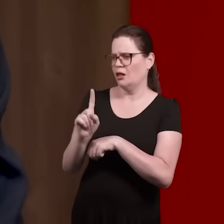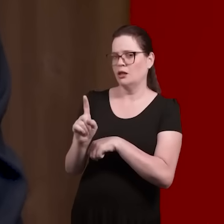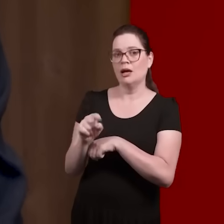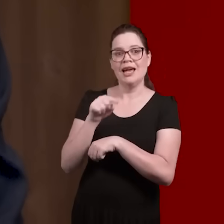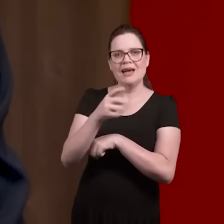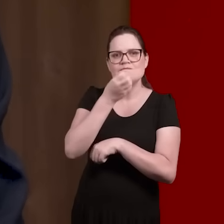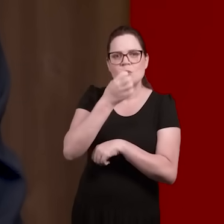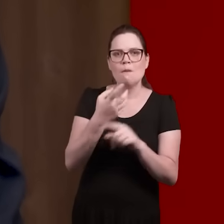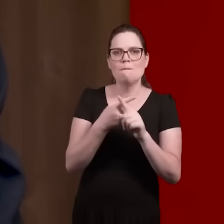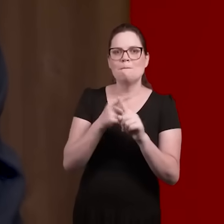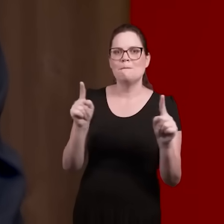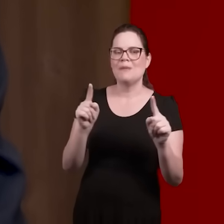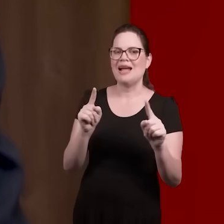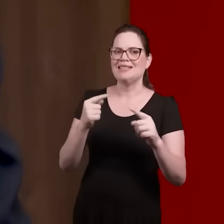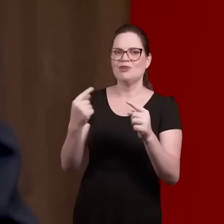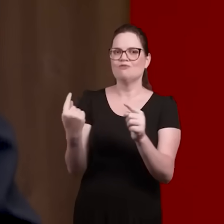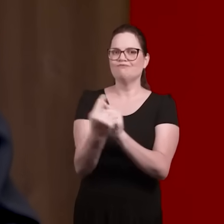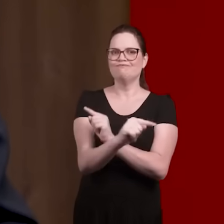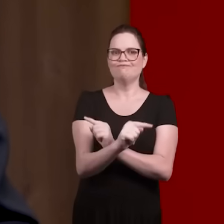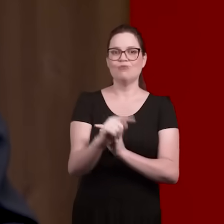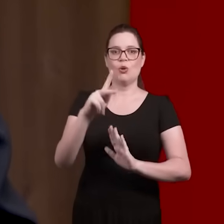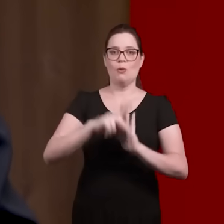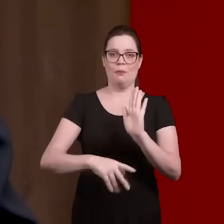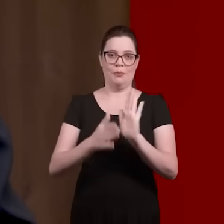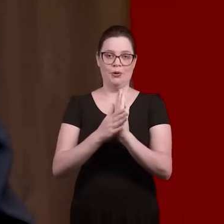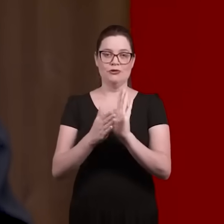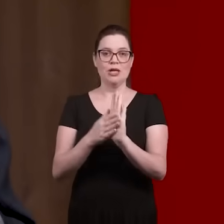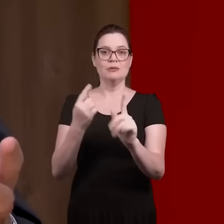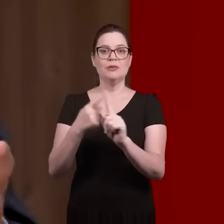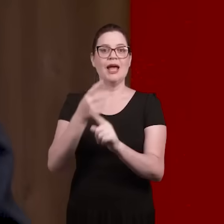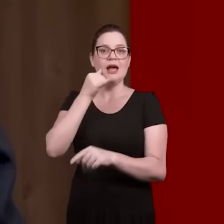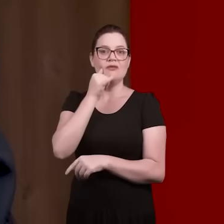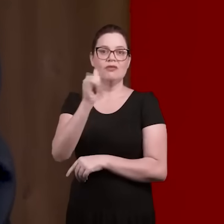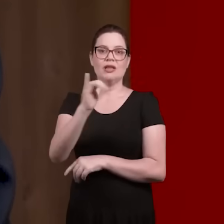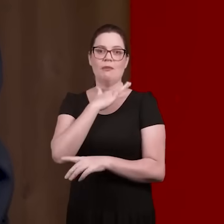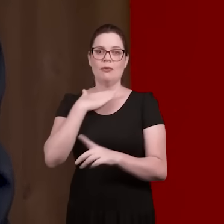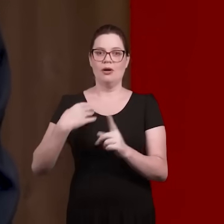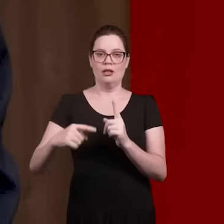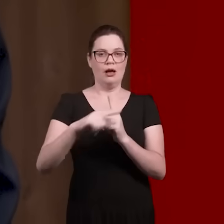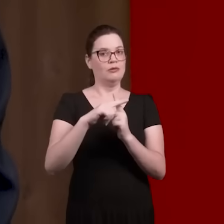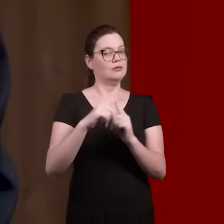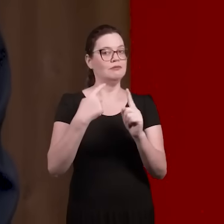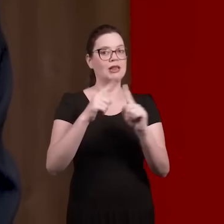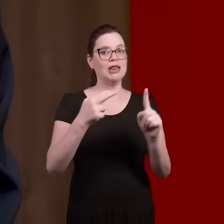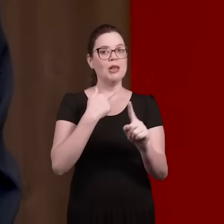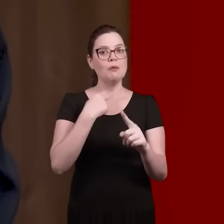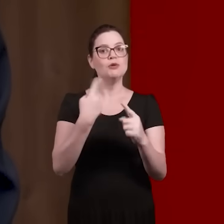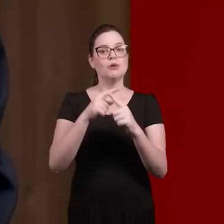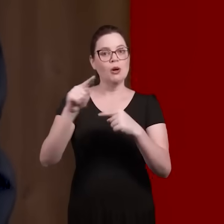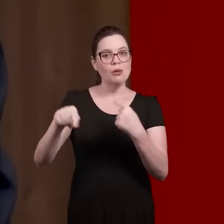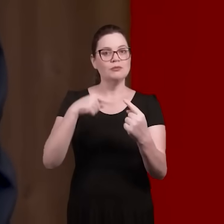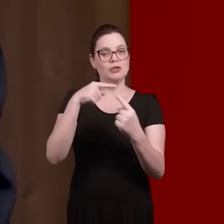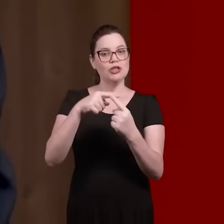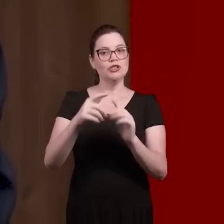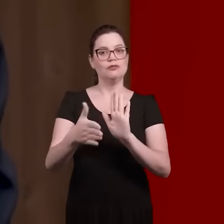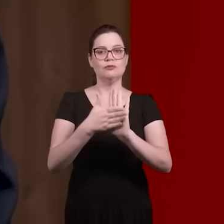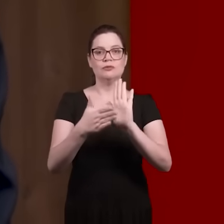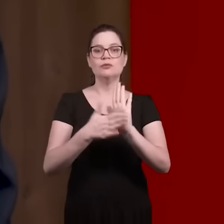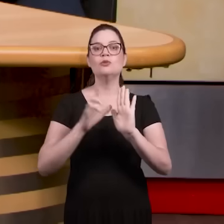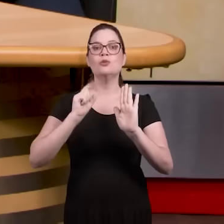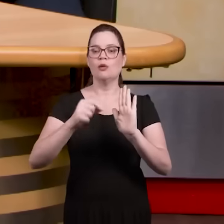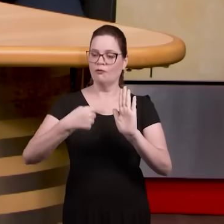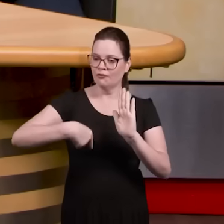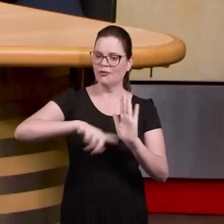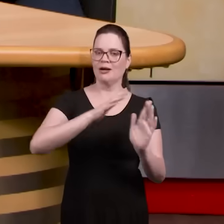aquela palavra ia evitar a cruz. Exatamente. E a cruz era o projeto. Então veja como é importante discernir aquilo que se vê.